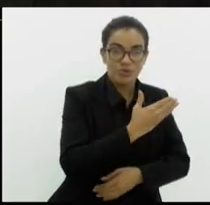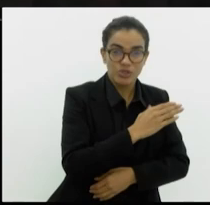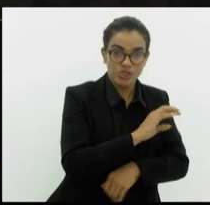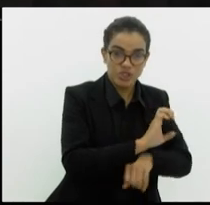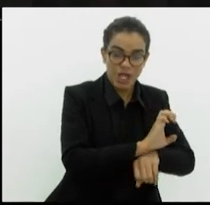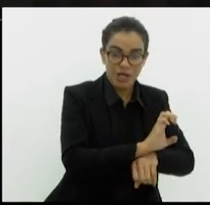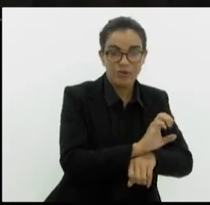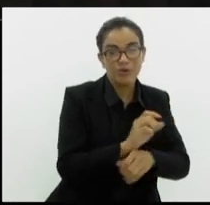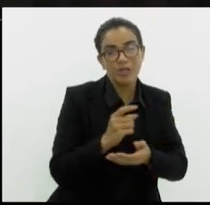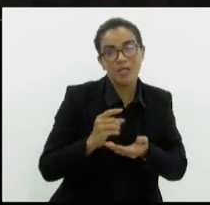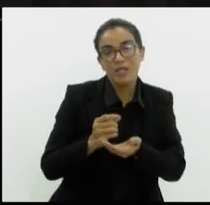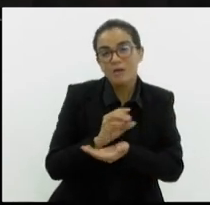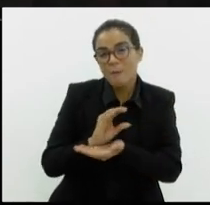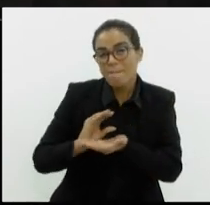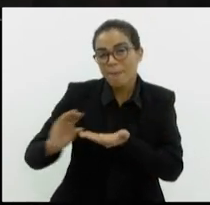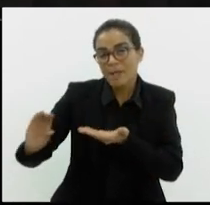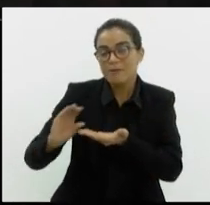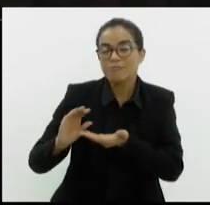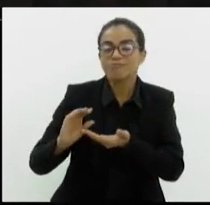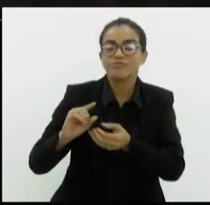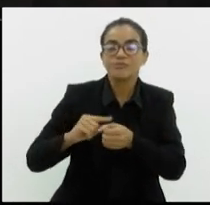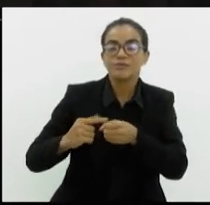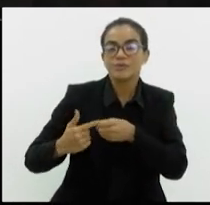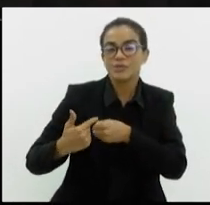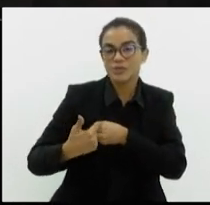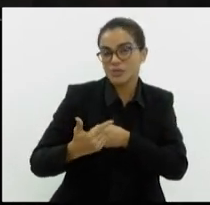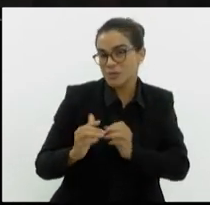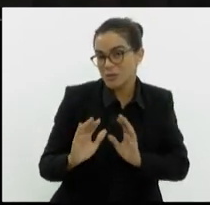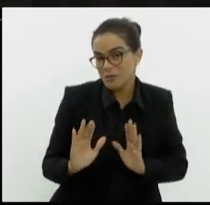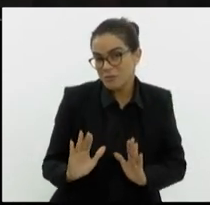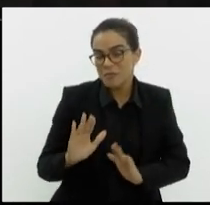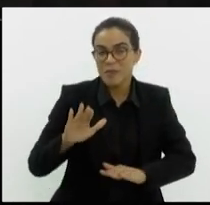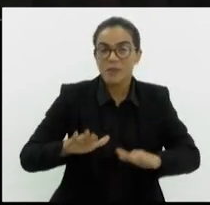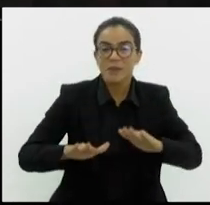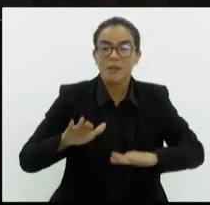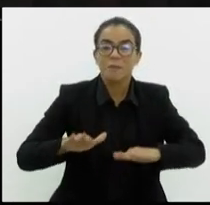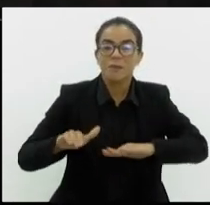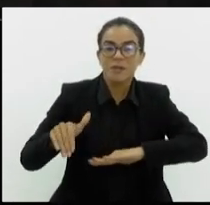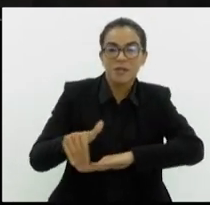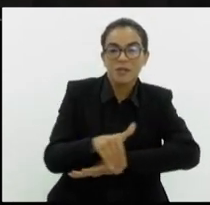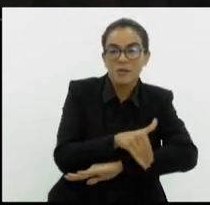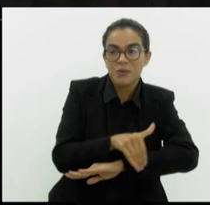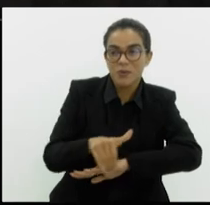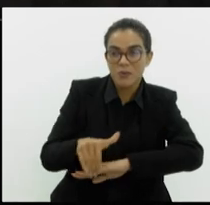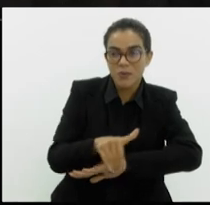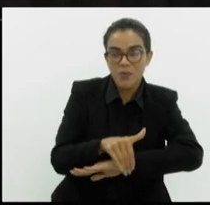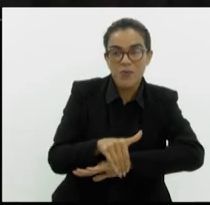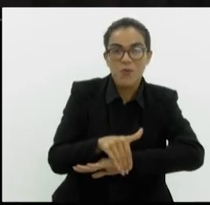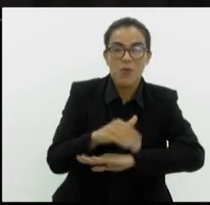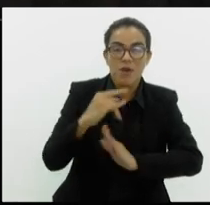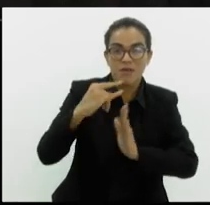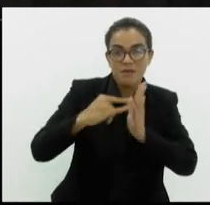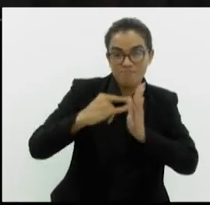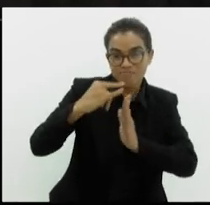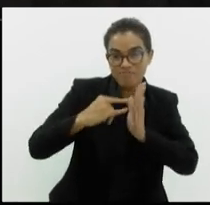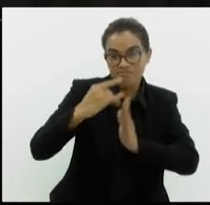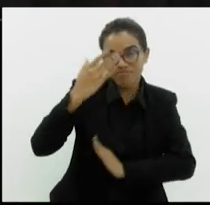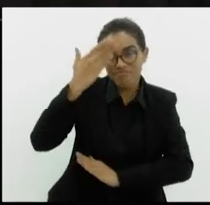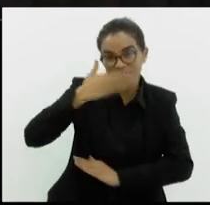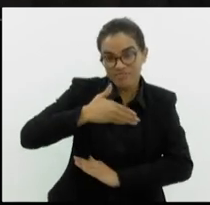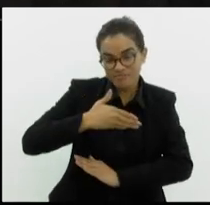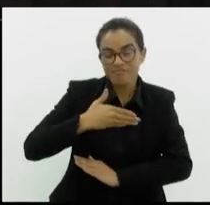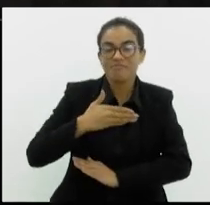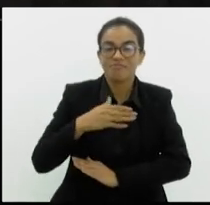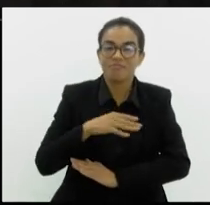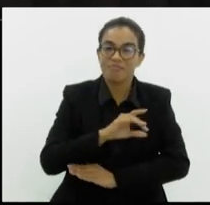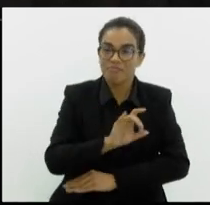aos municípios, consoante o endereço dos proprietários dessas embarcações. Quanto